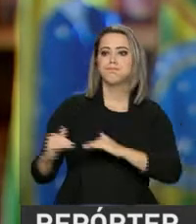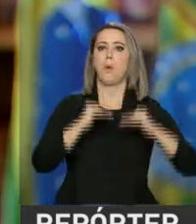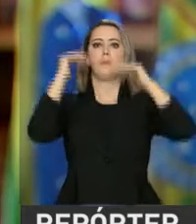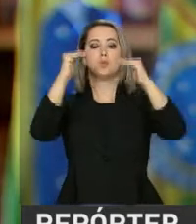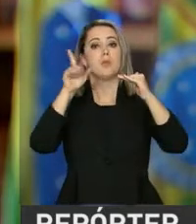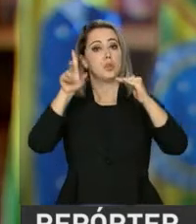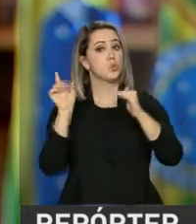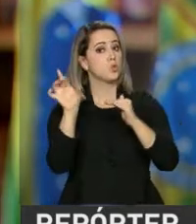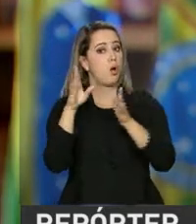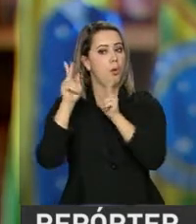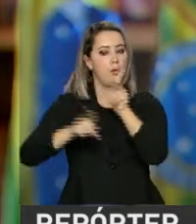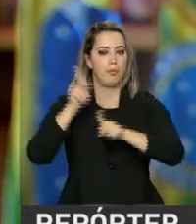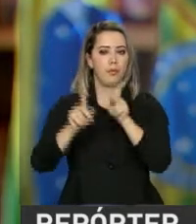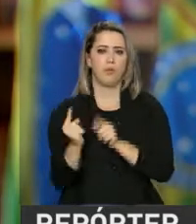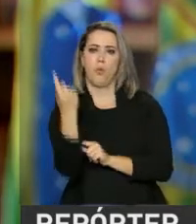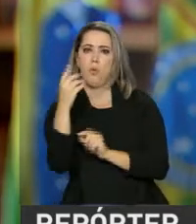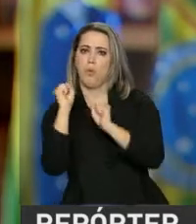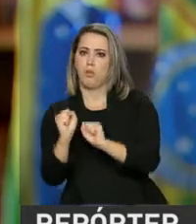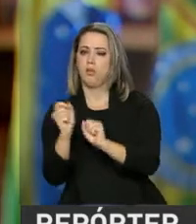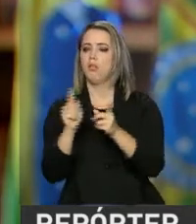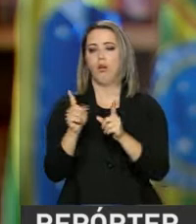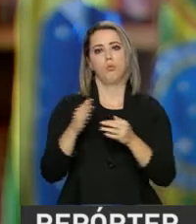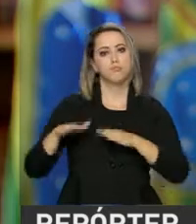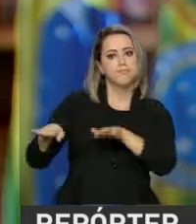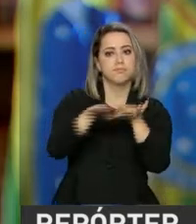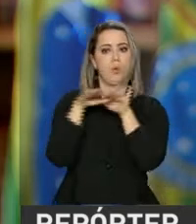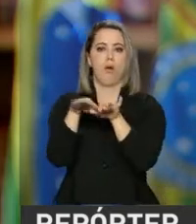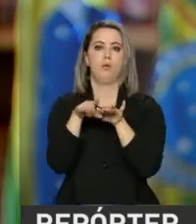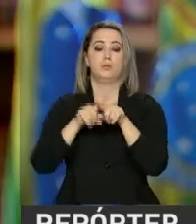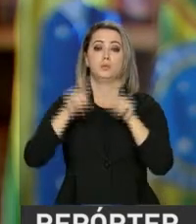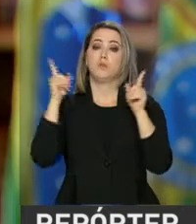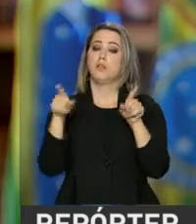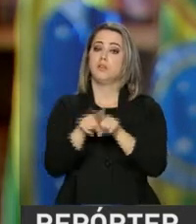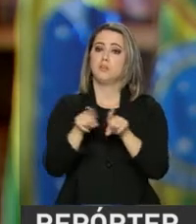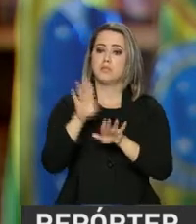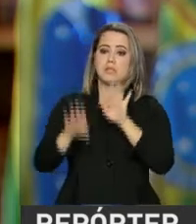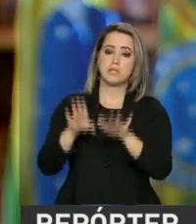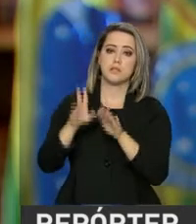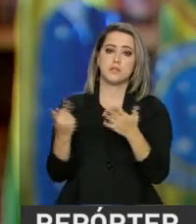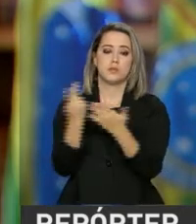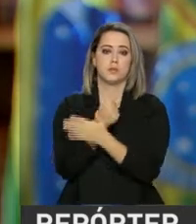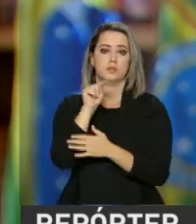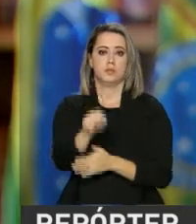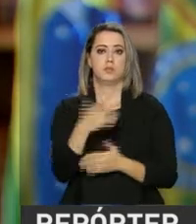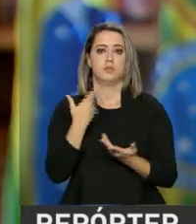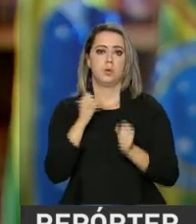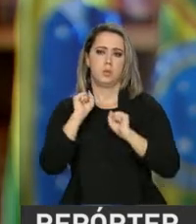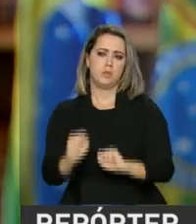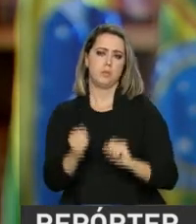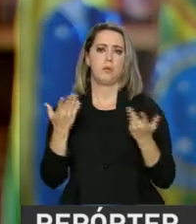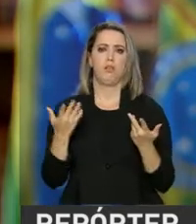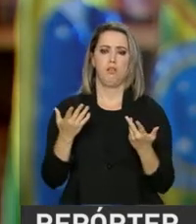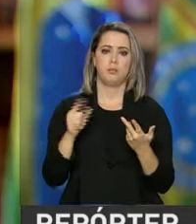povo e não um só dos poderes e muito menos aqueles que eventualmente exerçam o poder